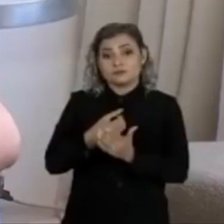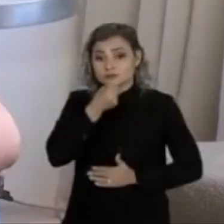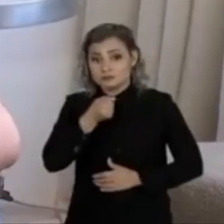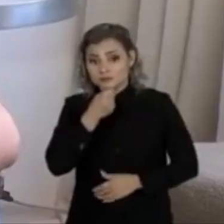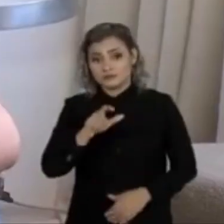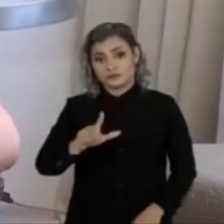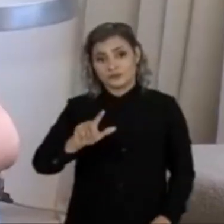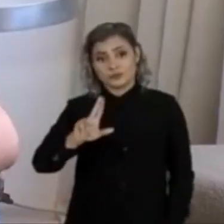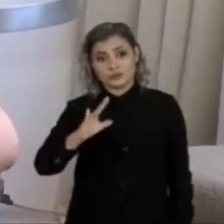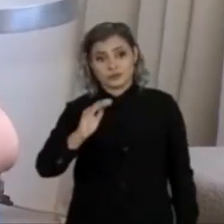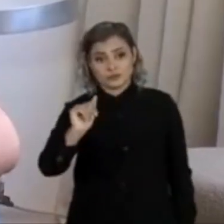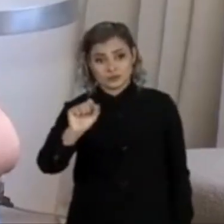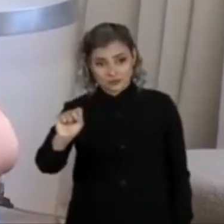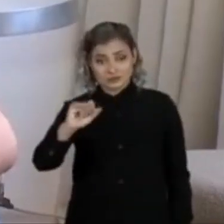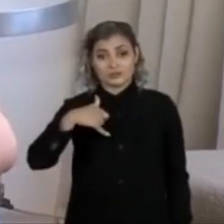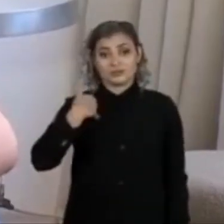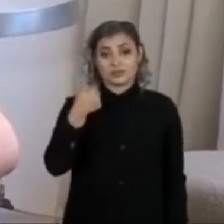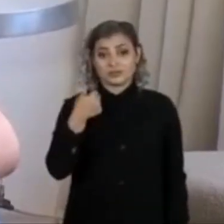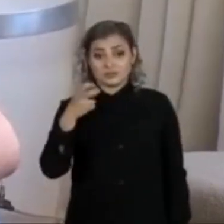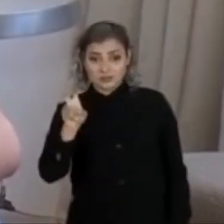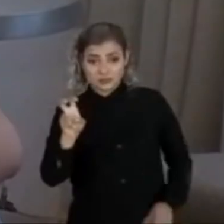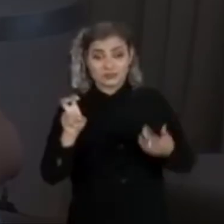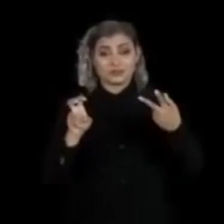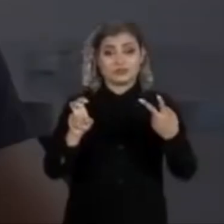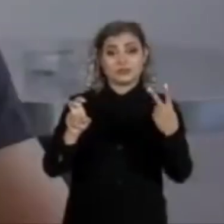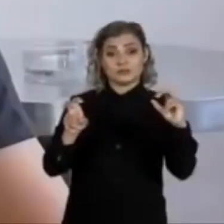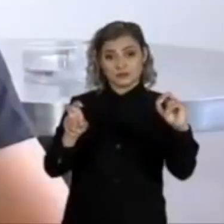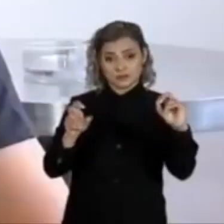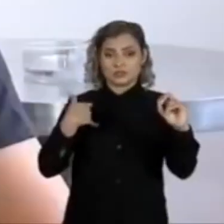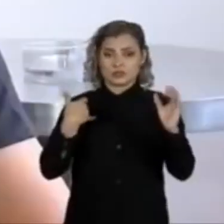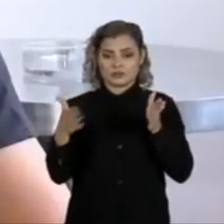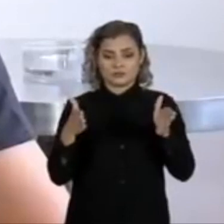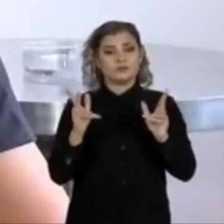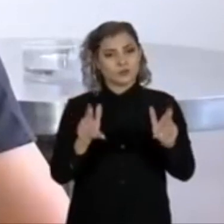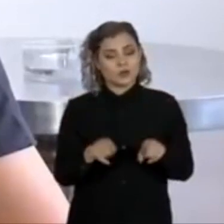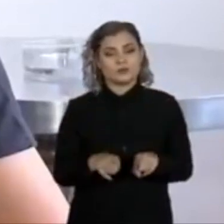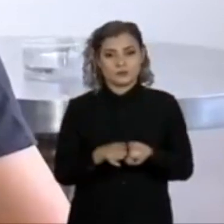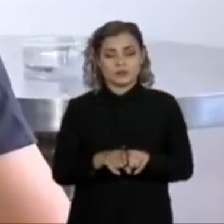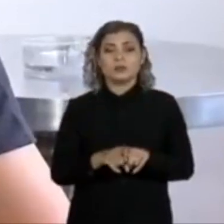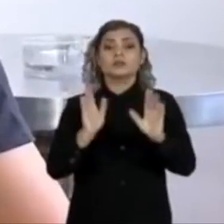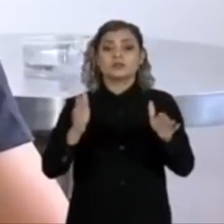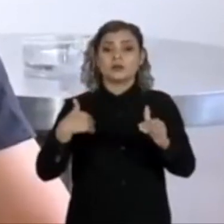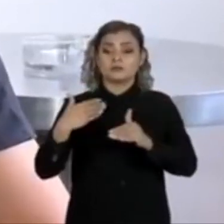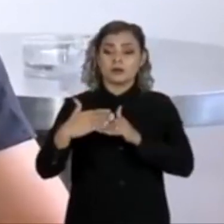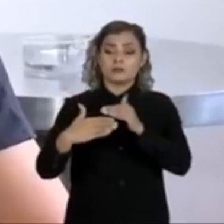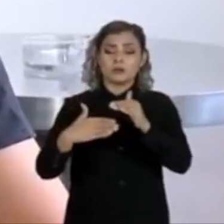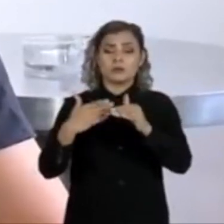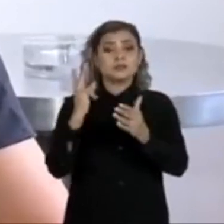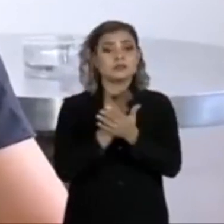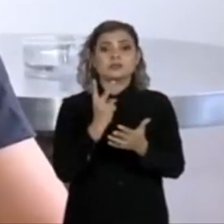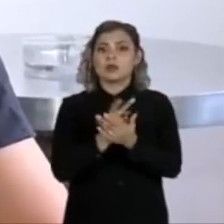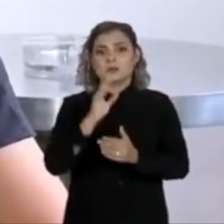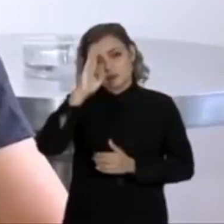lucas al sahaab aos 15 e aos 20 anos os sintomas foram bem gradativos foram chegando aos poucos mas sempre com a